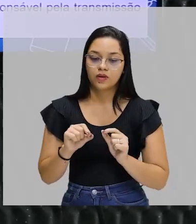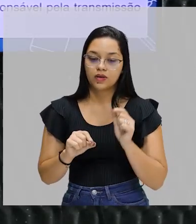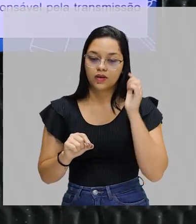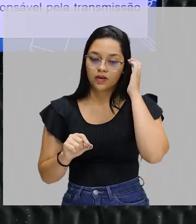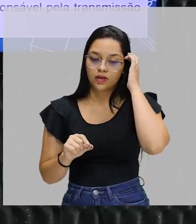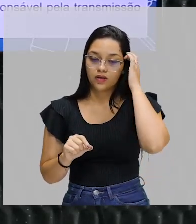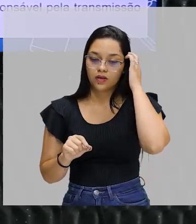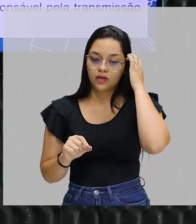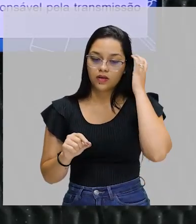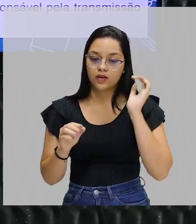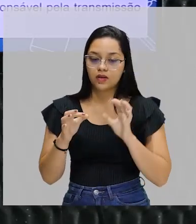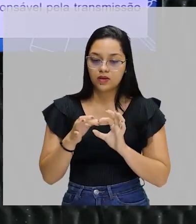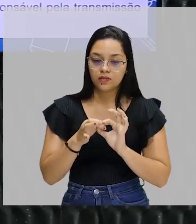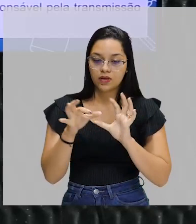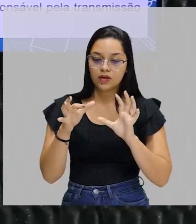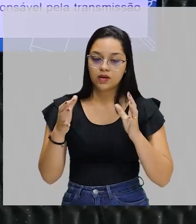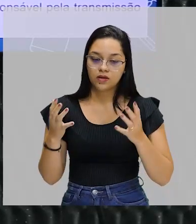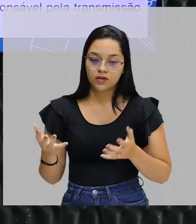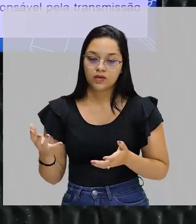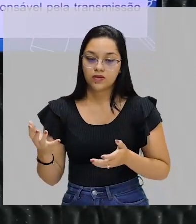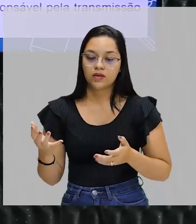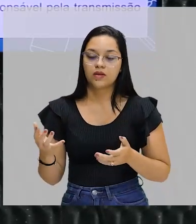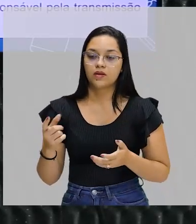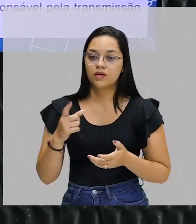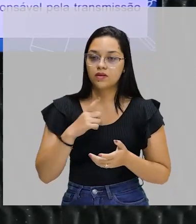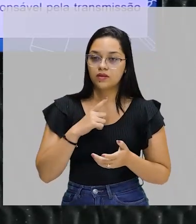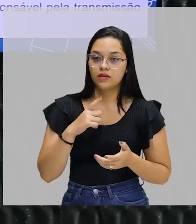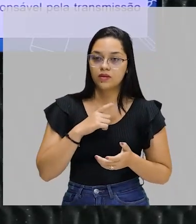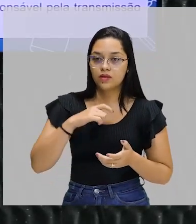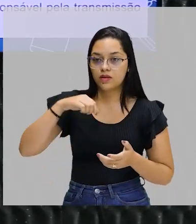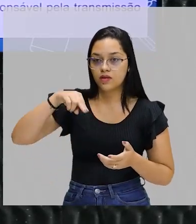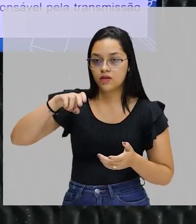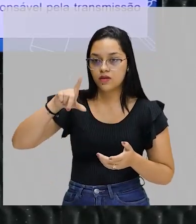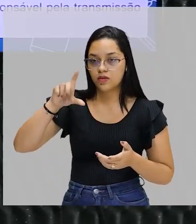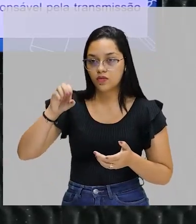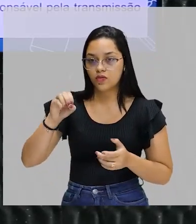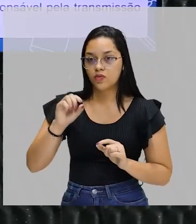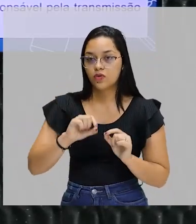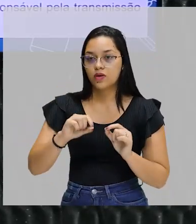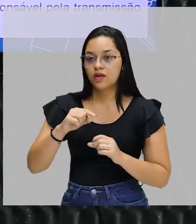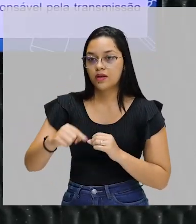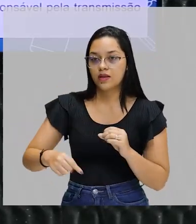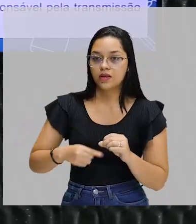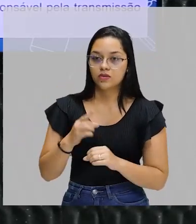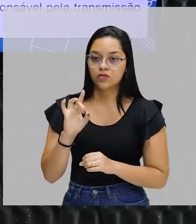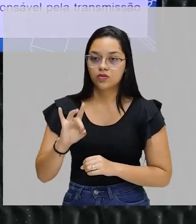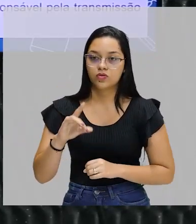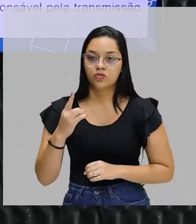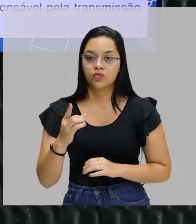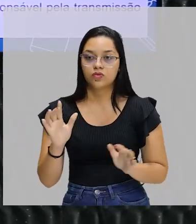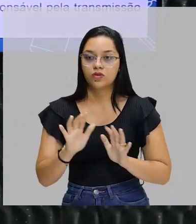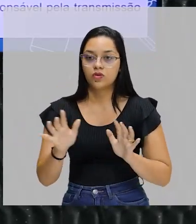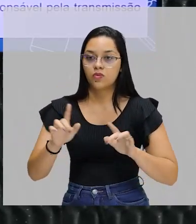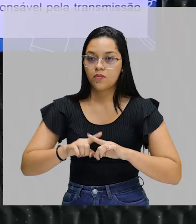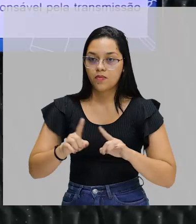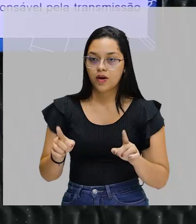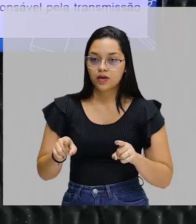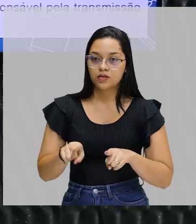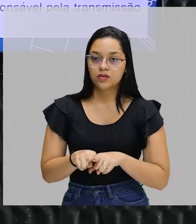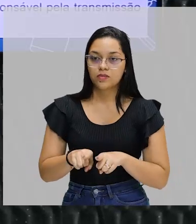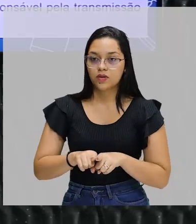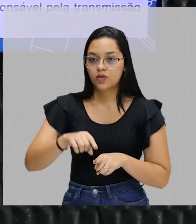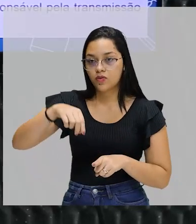se liberando aí, né, acaba sendo liberado aí desse núcleo um elétron. Não só um elétron, também é liberado ali